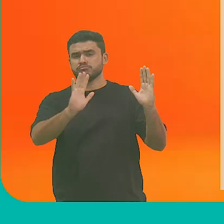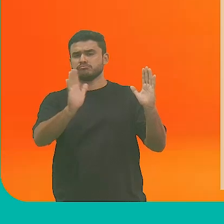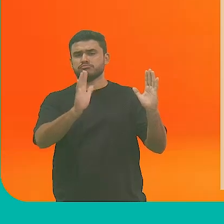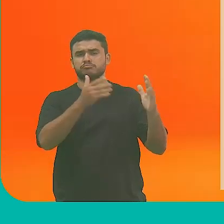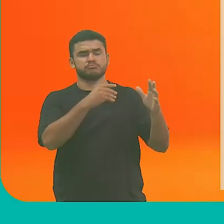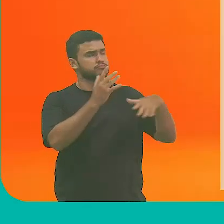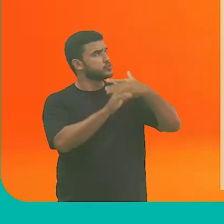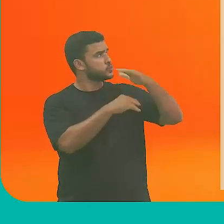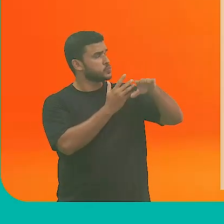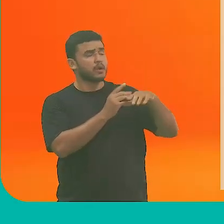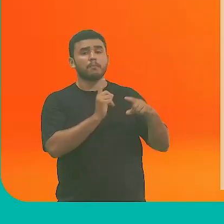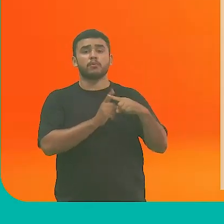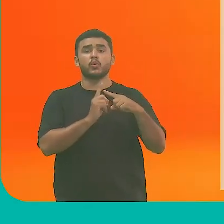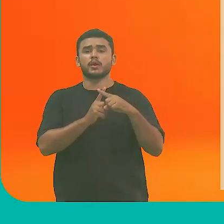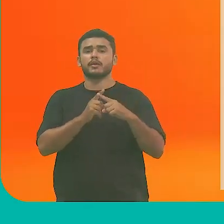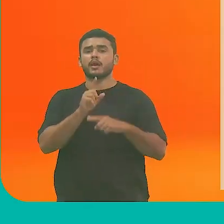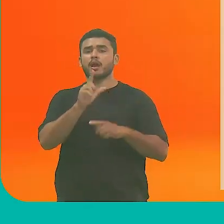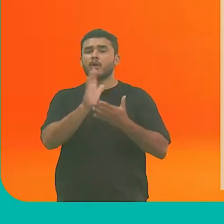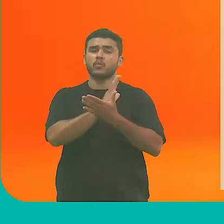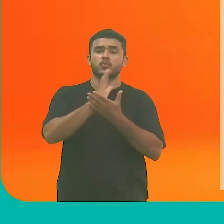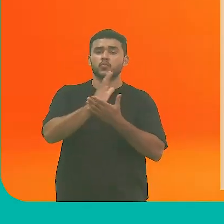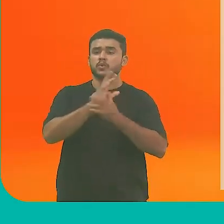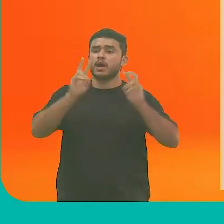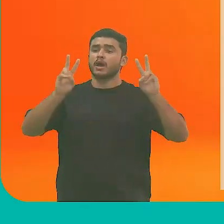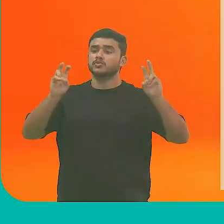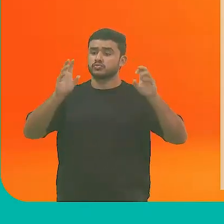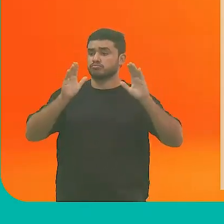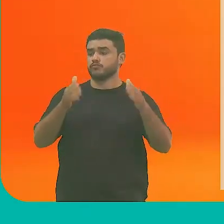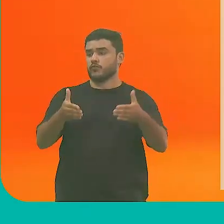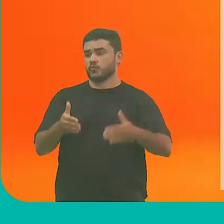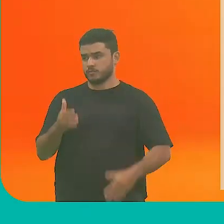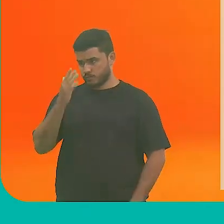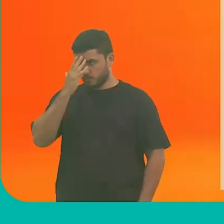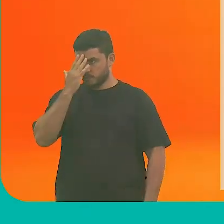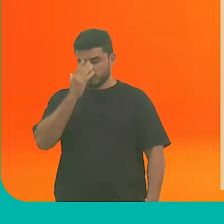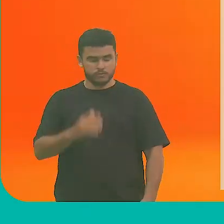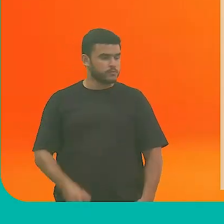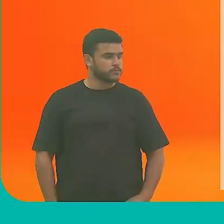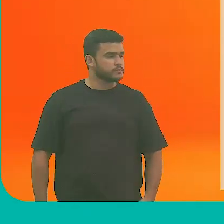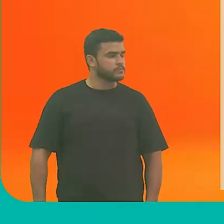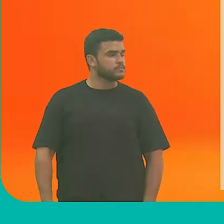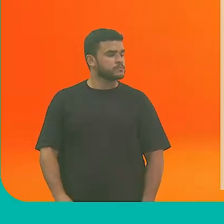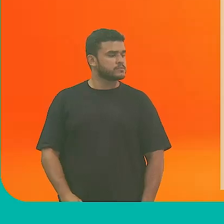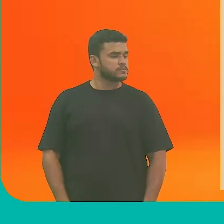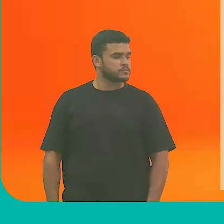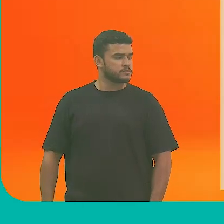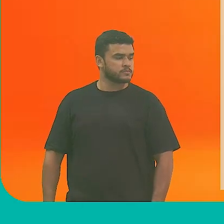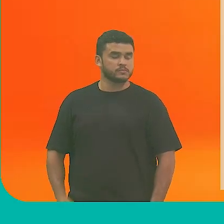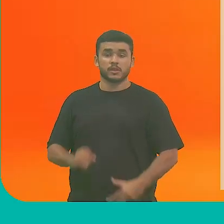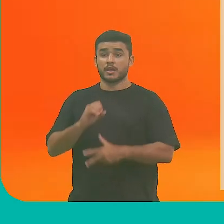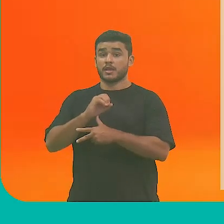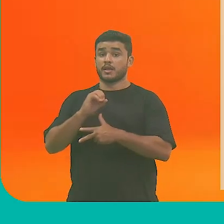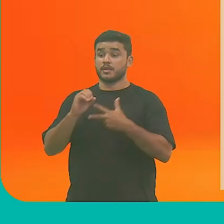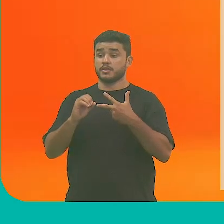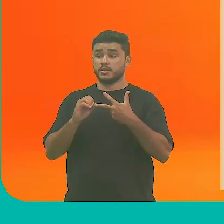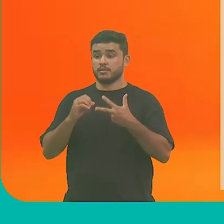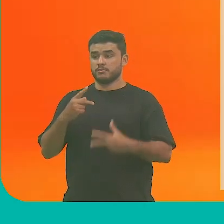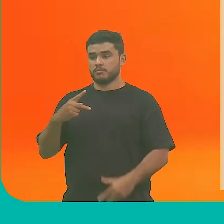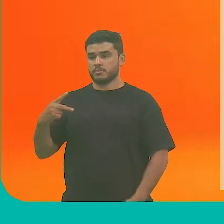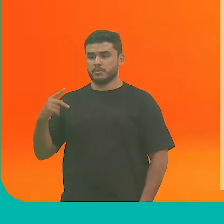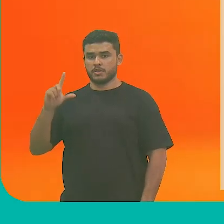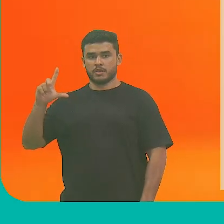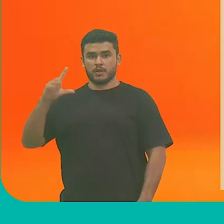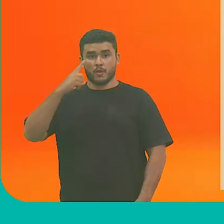certo? A questão 4 é uma questão do Enem PPL de 2023,